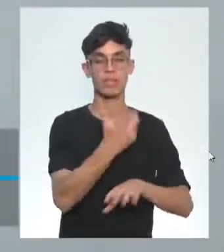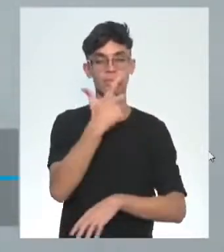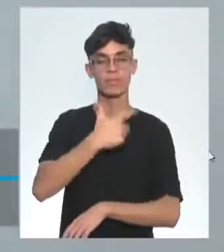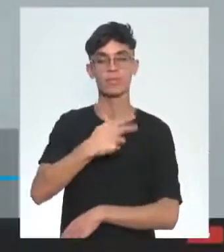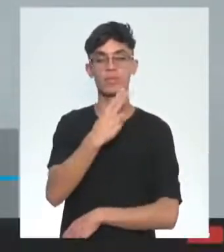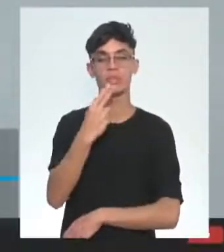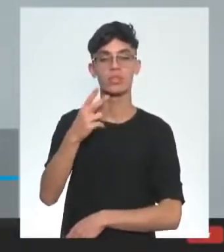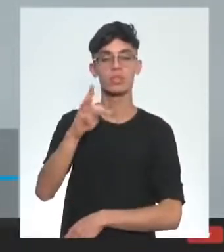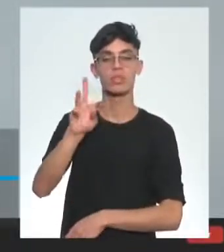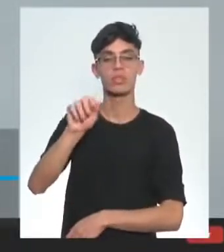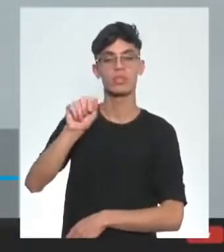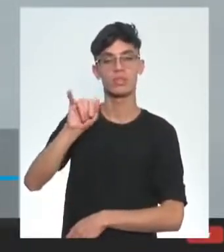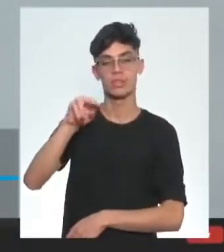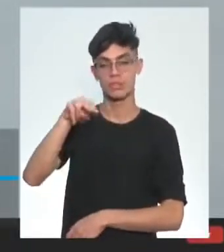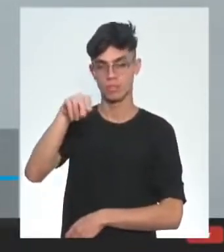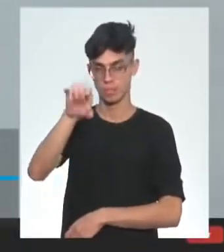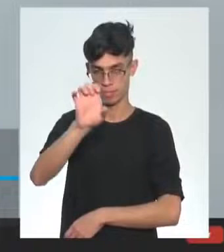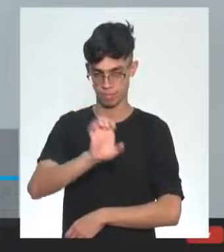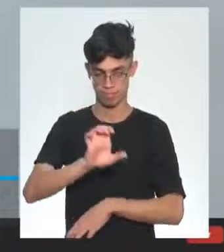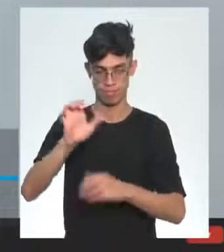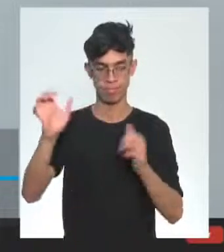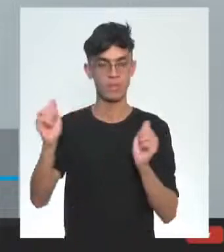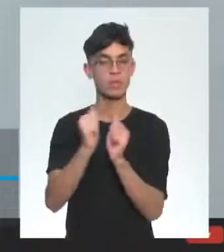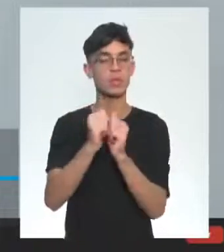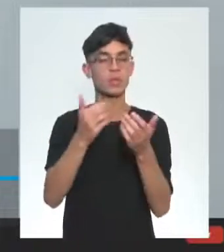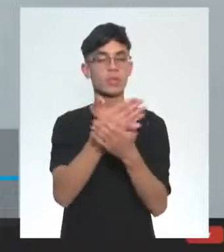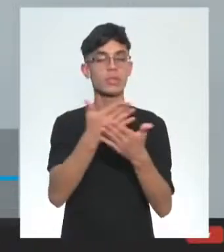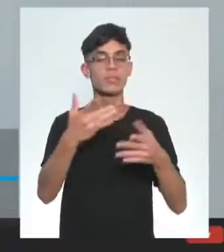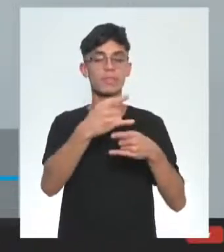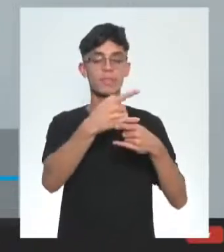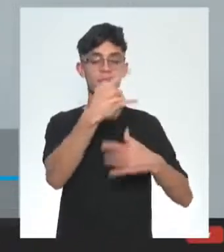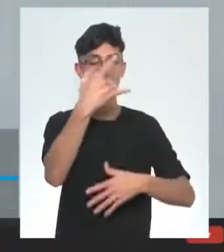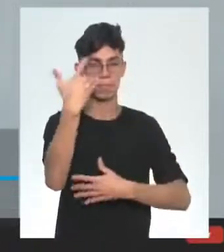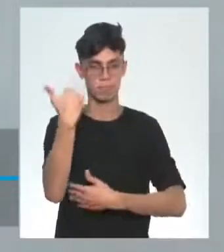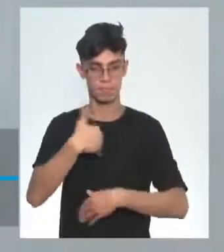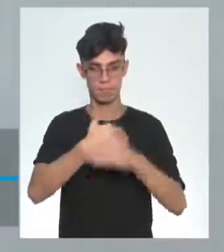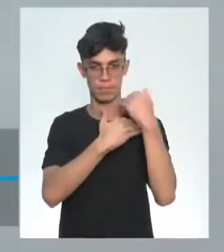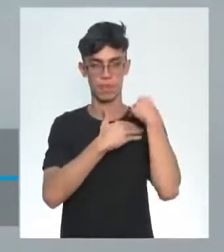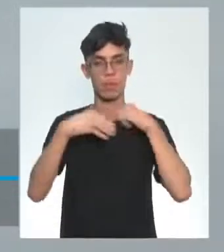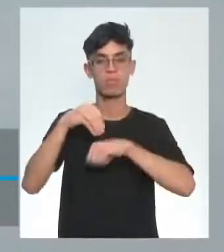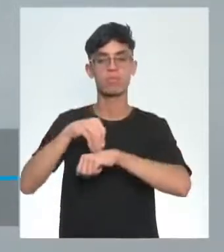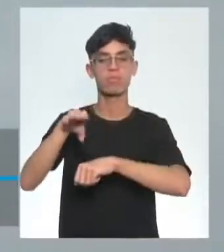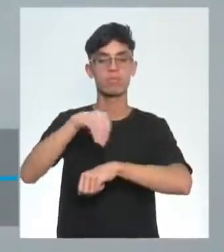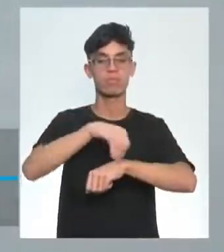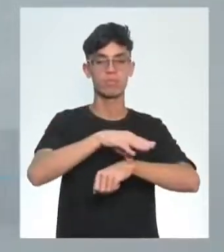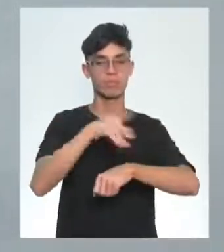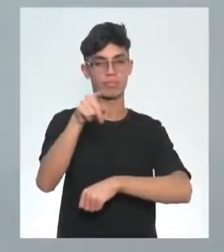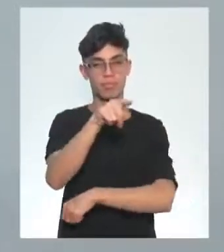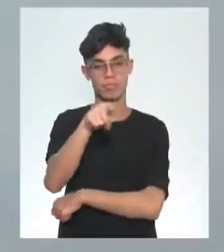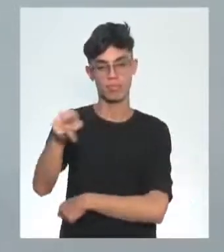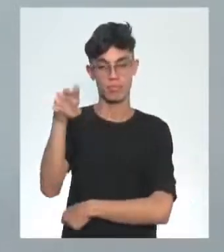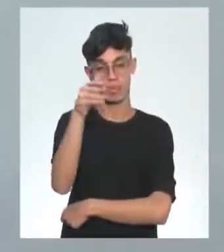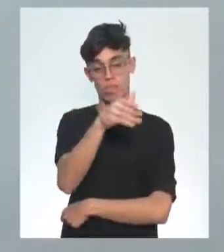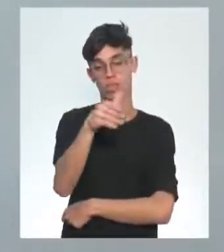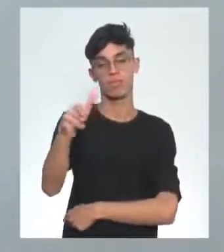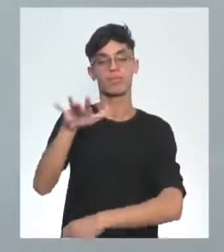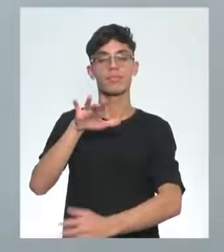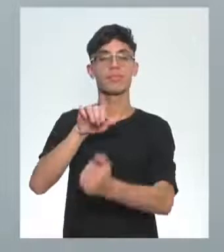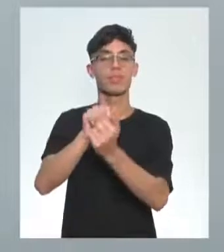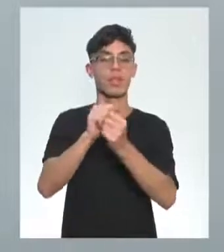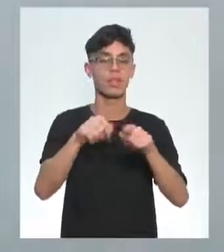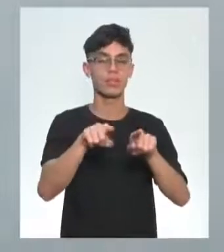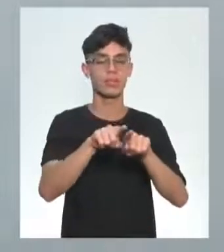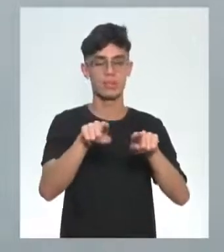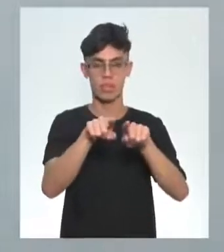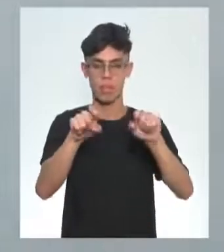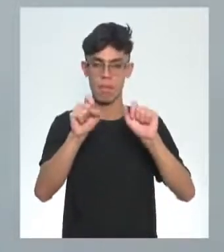e estarei acompanhando a participação de vocês aqui no chat, tá? Vocês estarão aqui participando com a gente. E